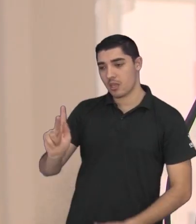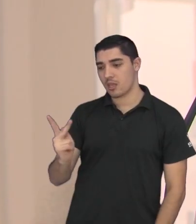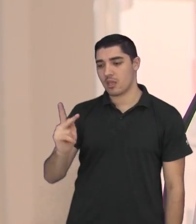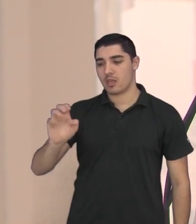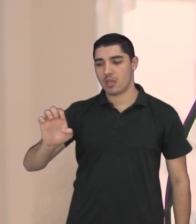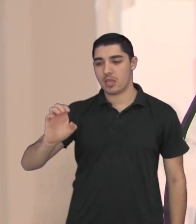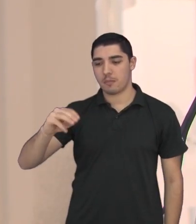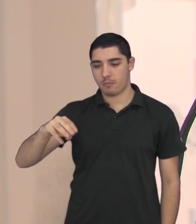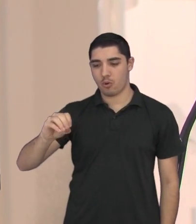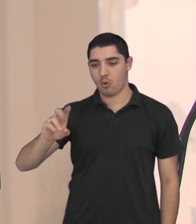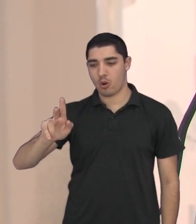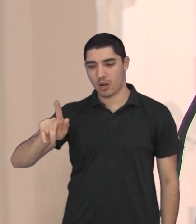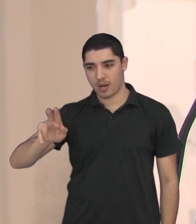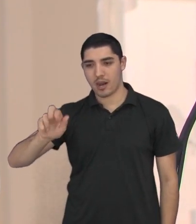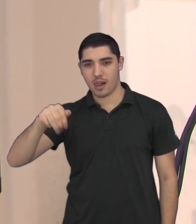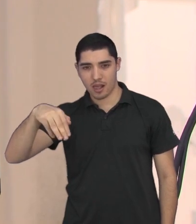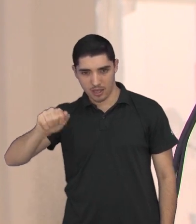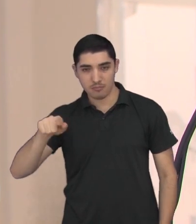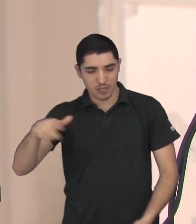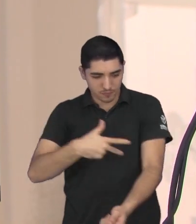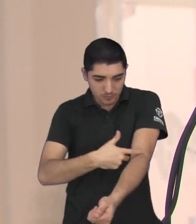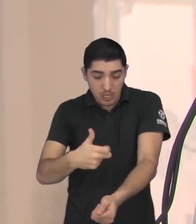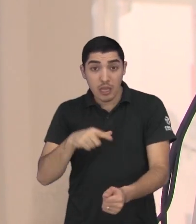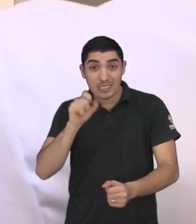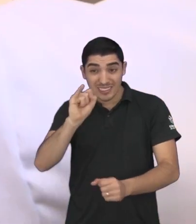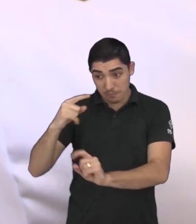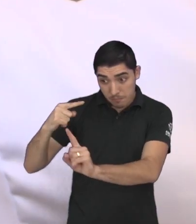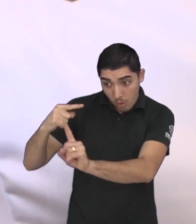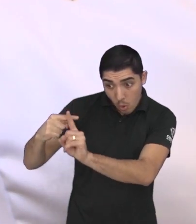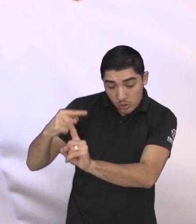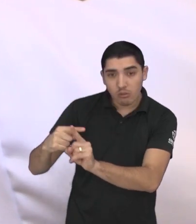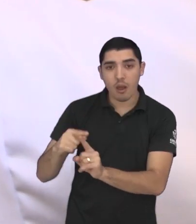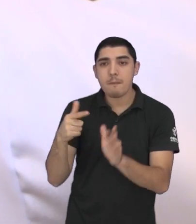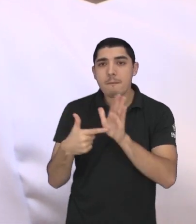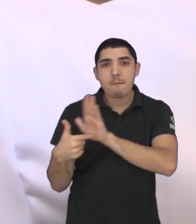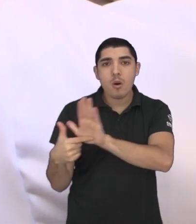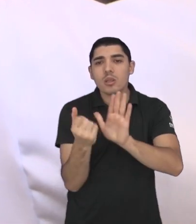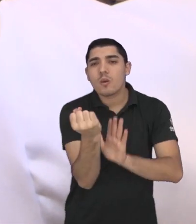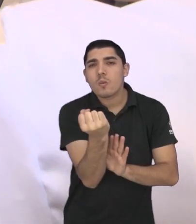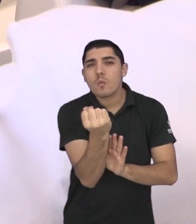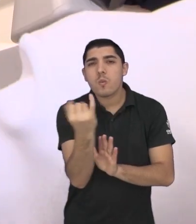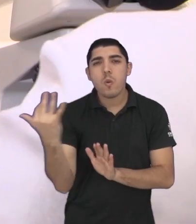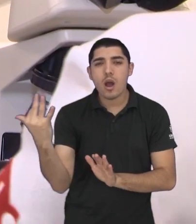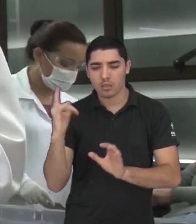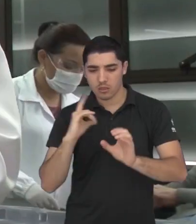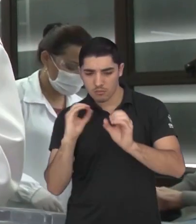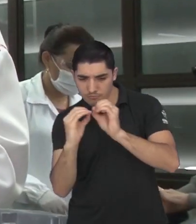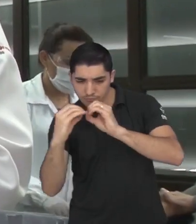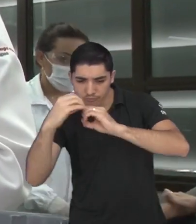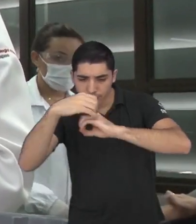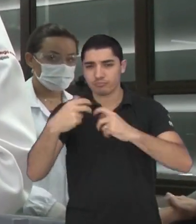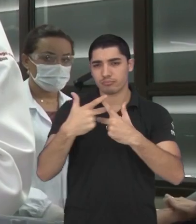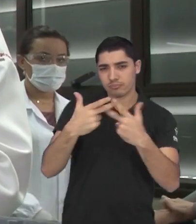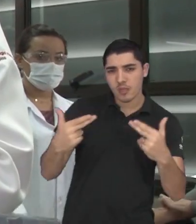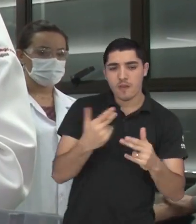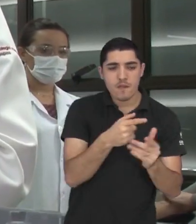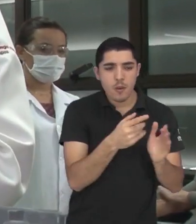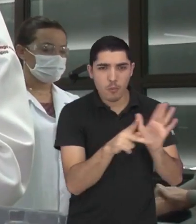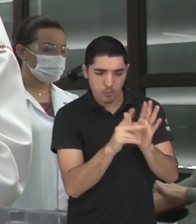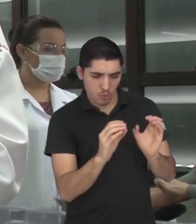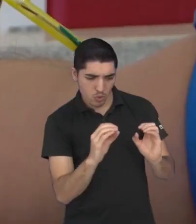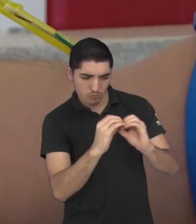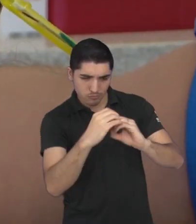alunos começaram no esporte lá, como o Johnny e o Paulo Eduardo, que prestaram uma homenagem ao mestre Demétrios